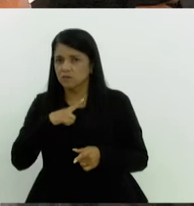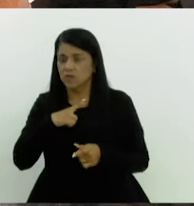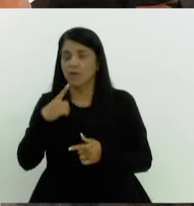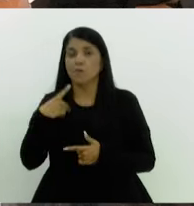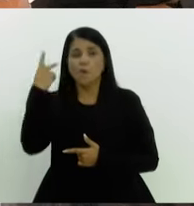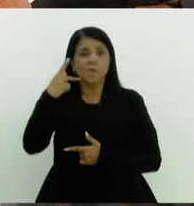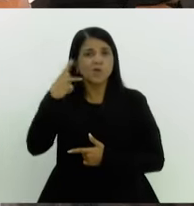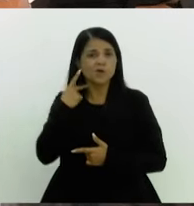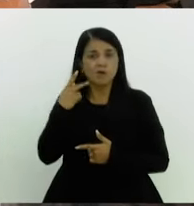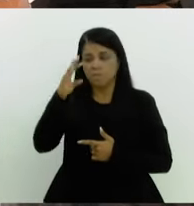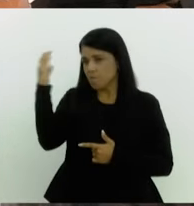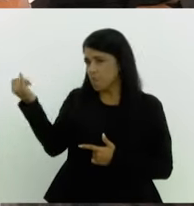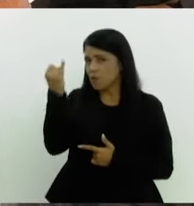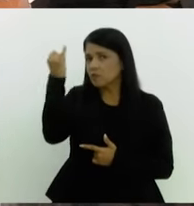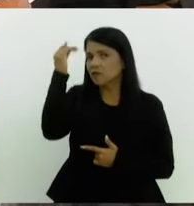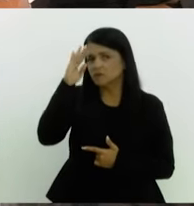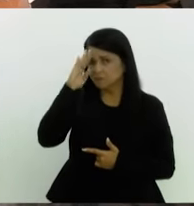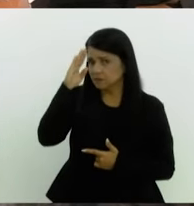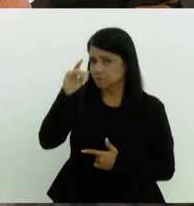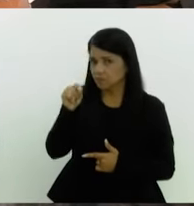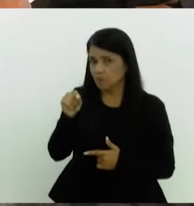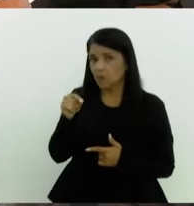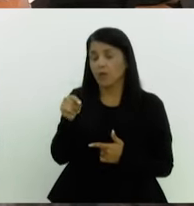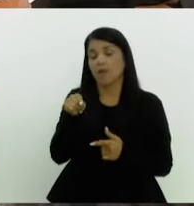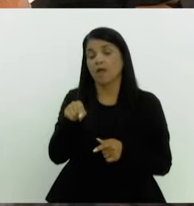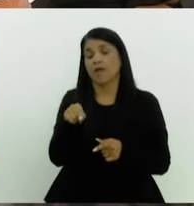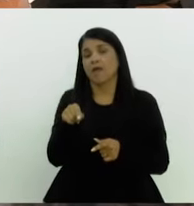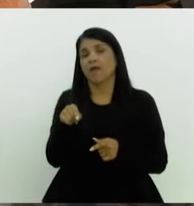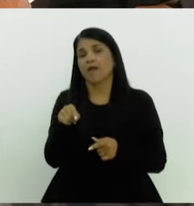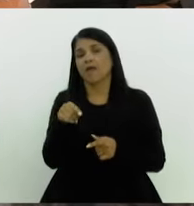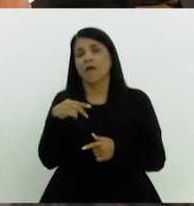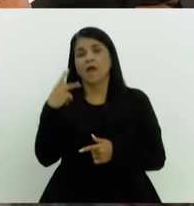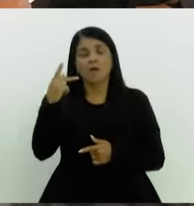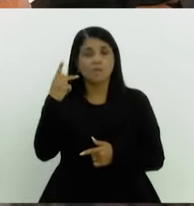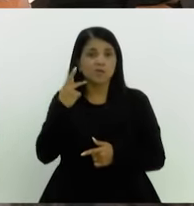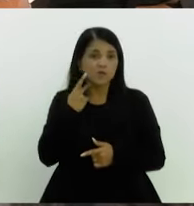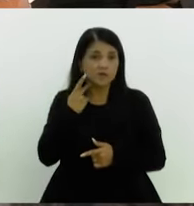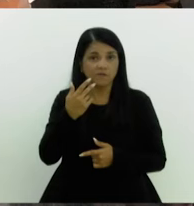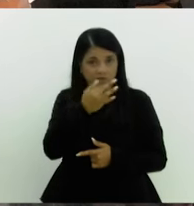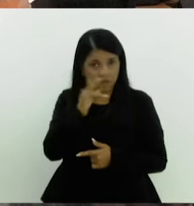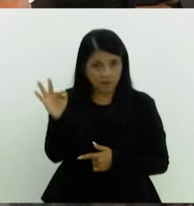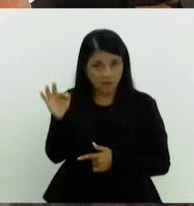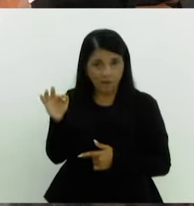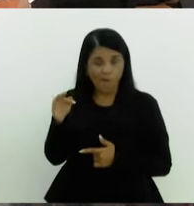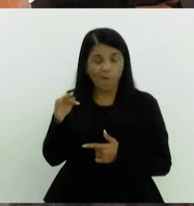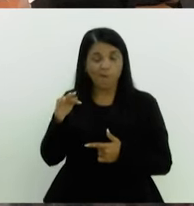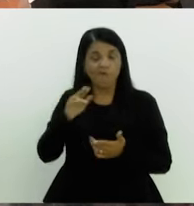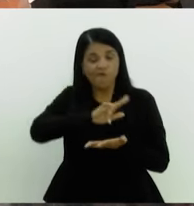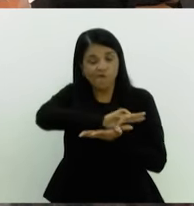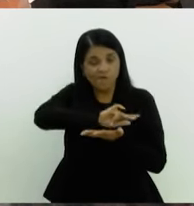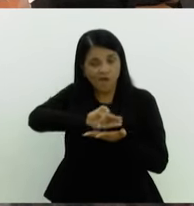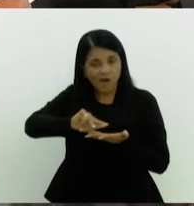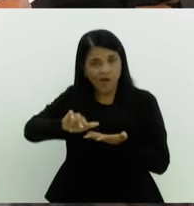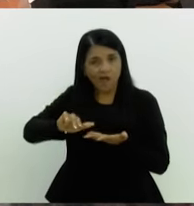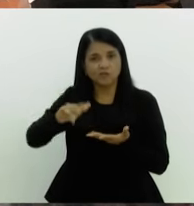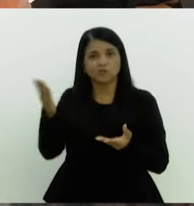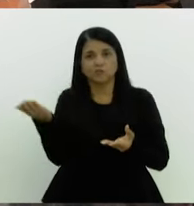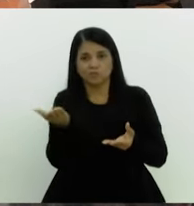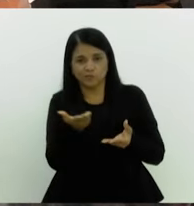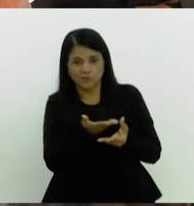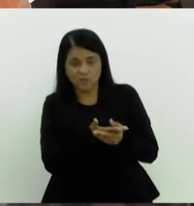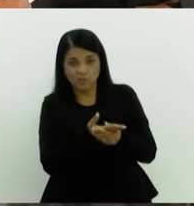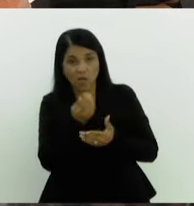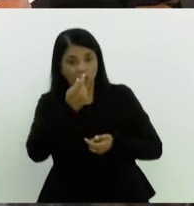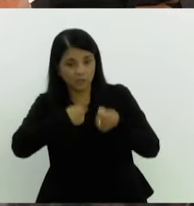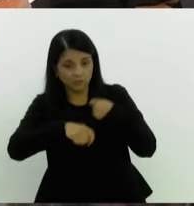eh para isso porque através por exemplo da procuradoria federal vários processos sejam eles administrativos